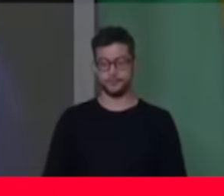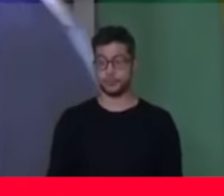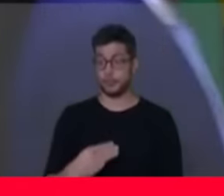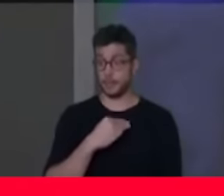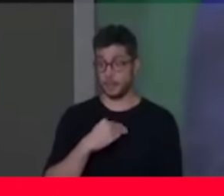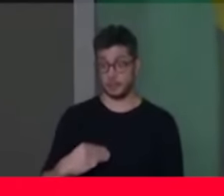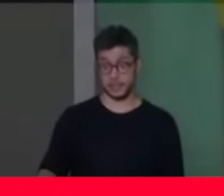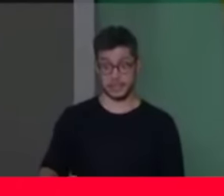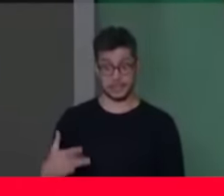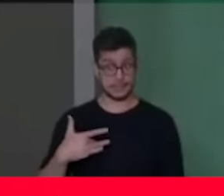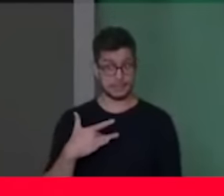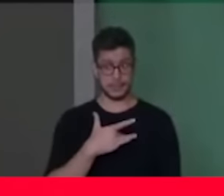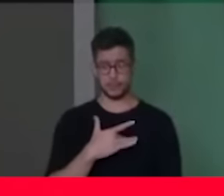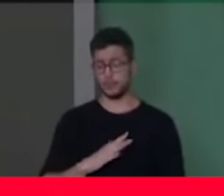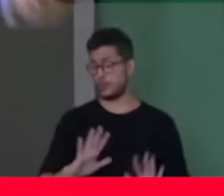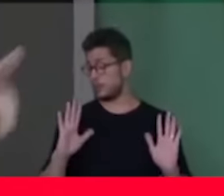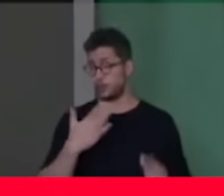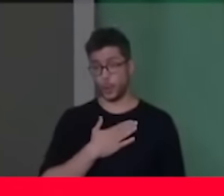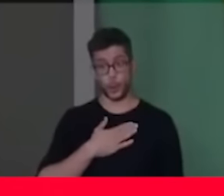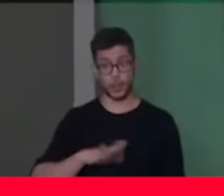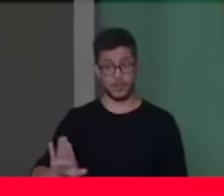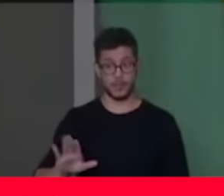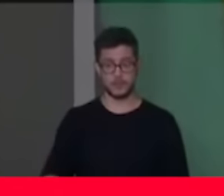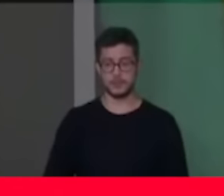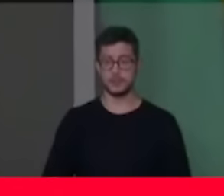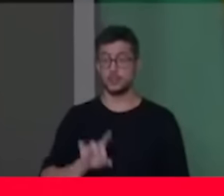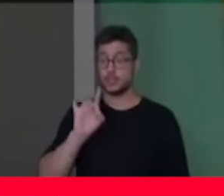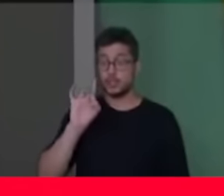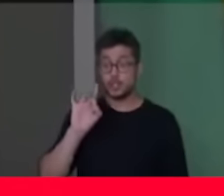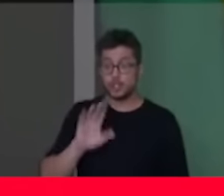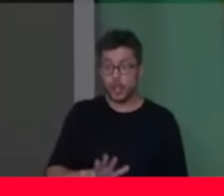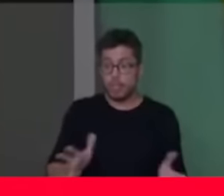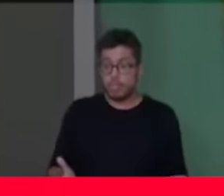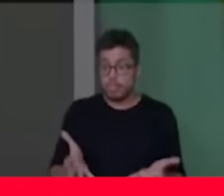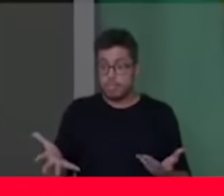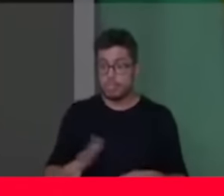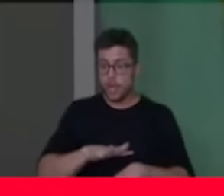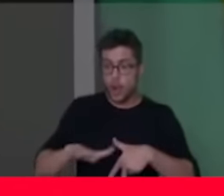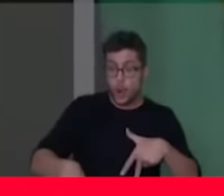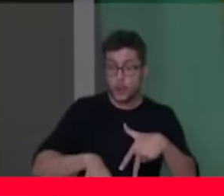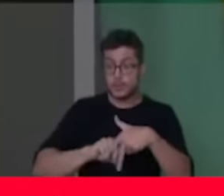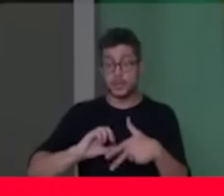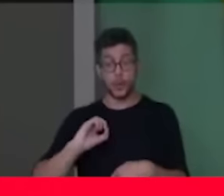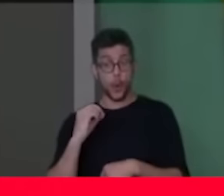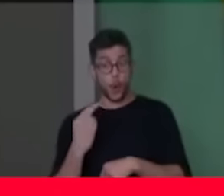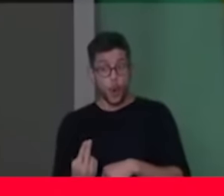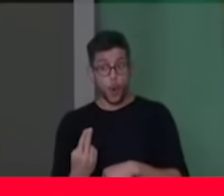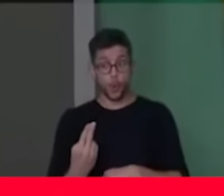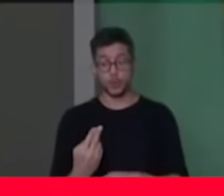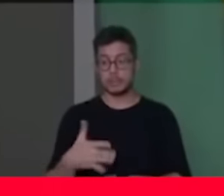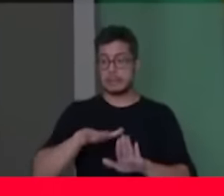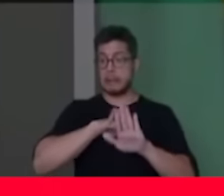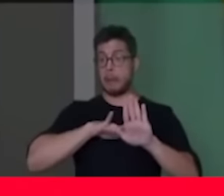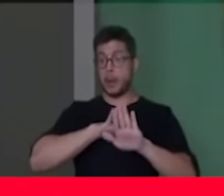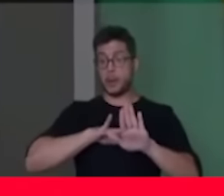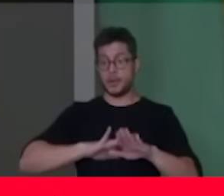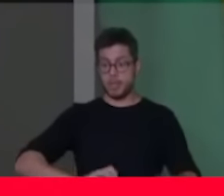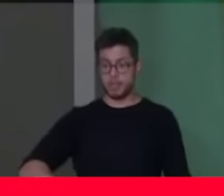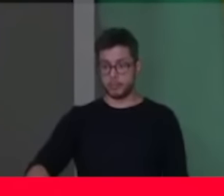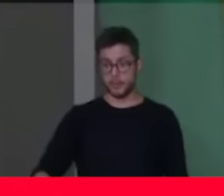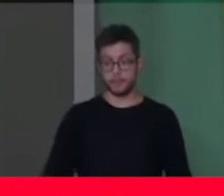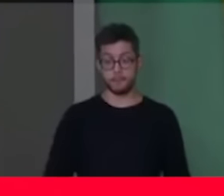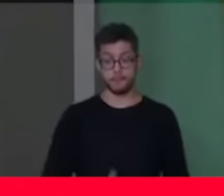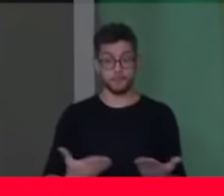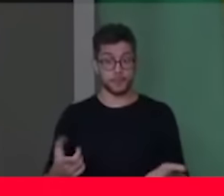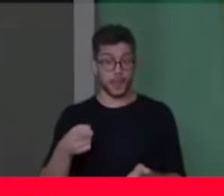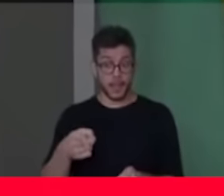só promove corrupção e ideologia. Ela trouxe uma nota técnica para obrigar a vacinação